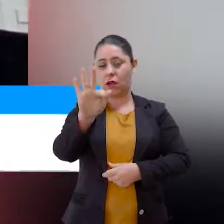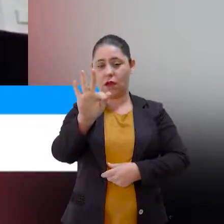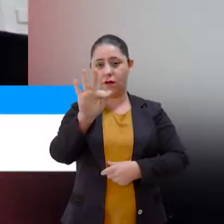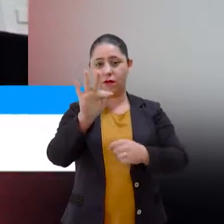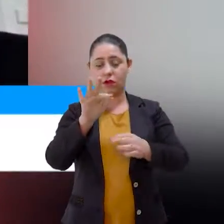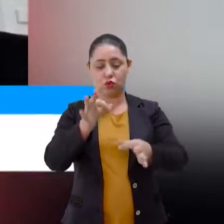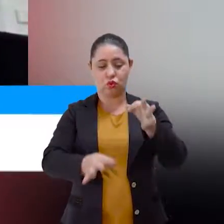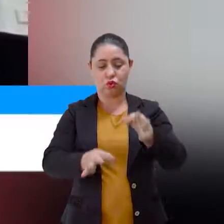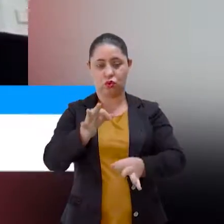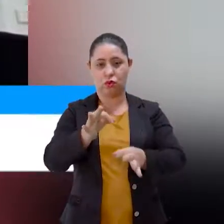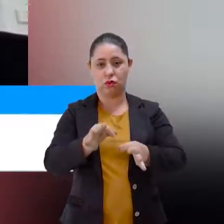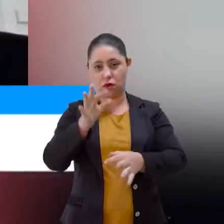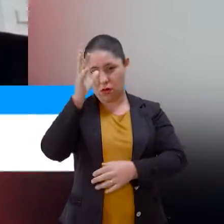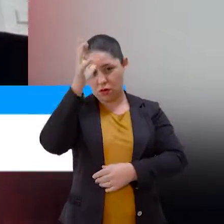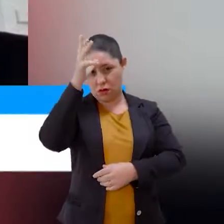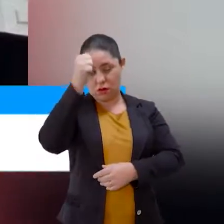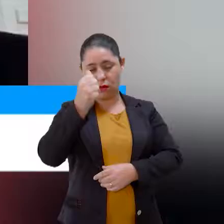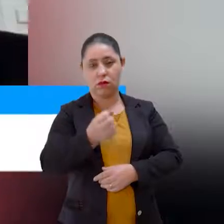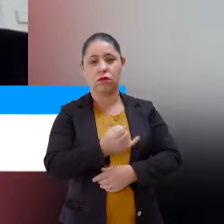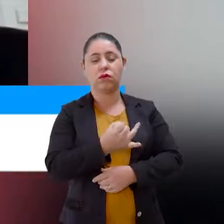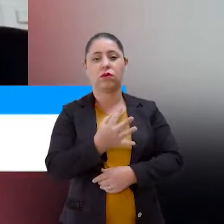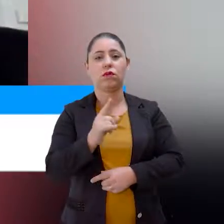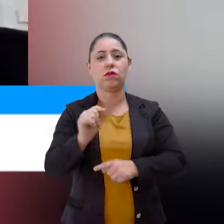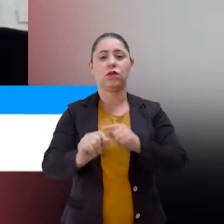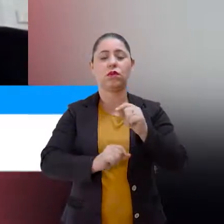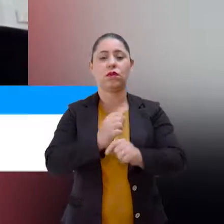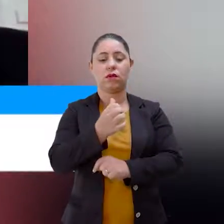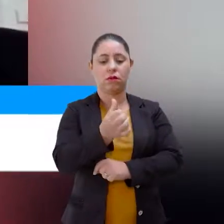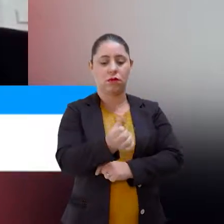no julgamento da ADIM número